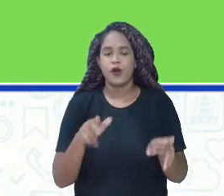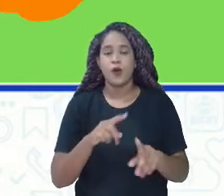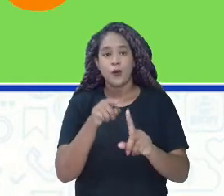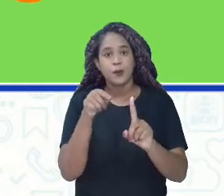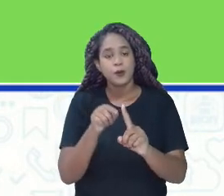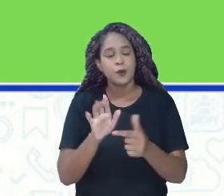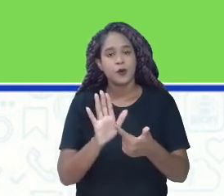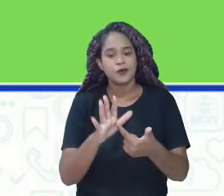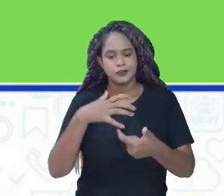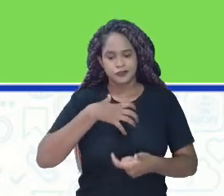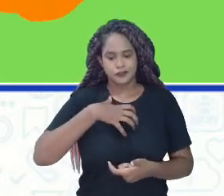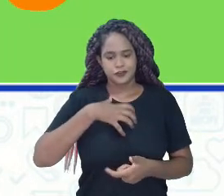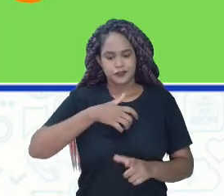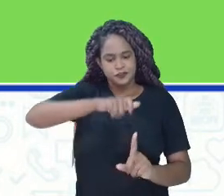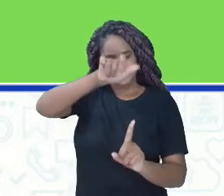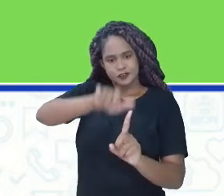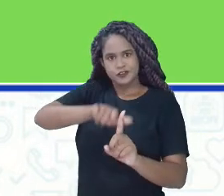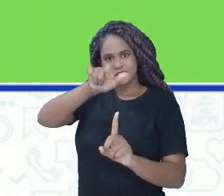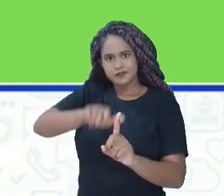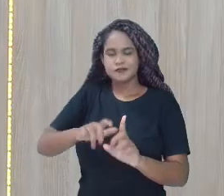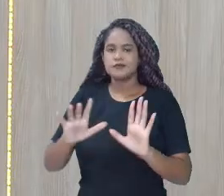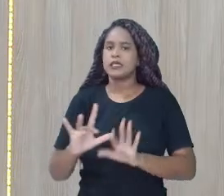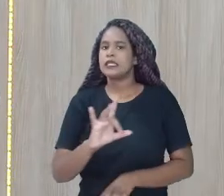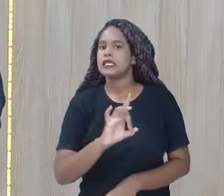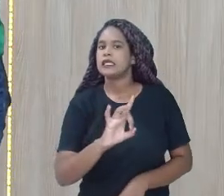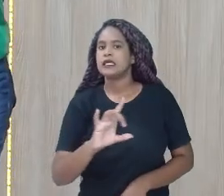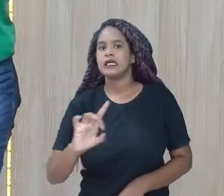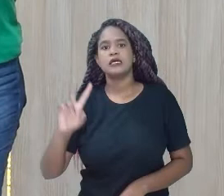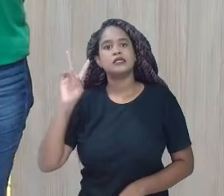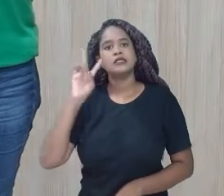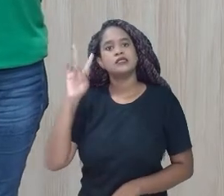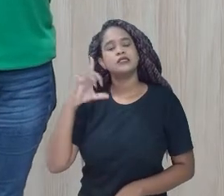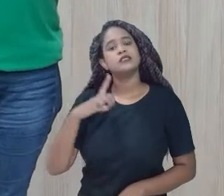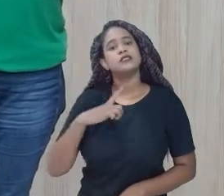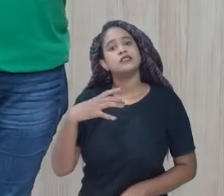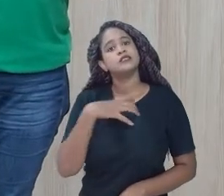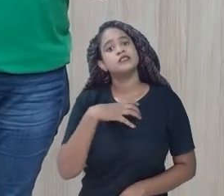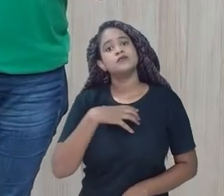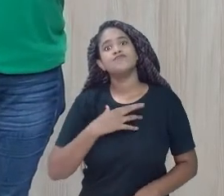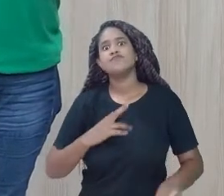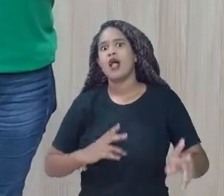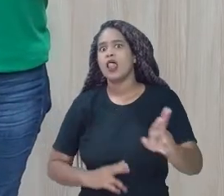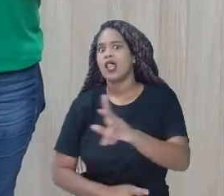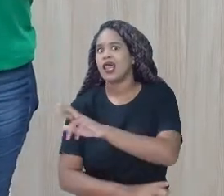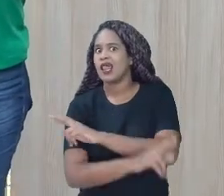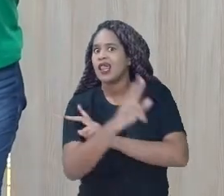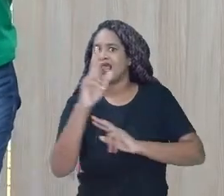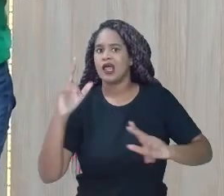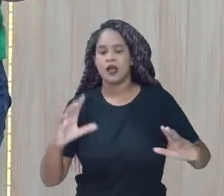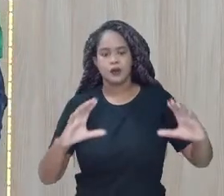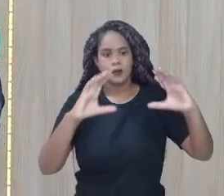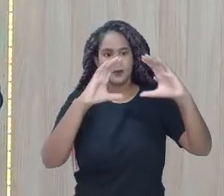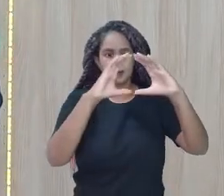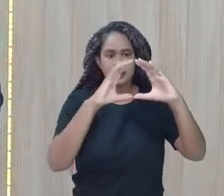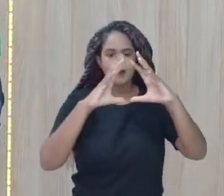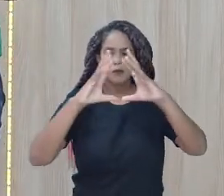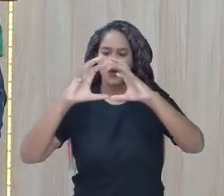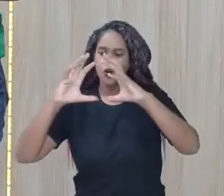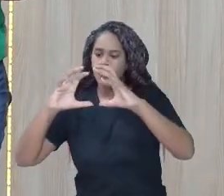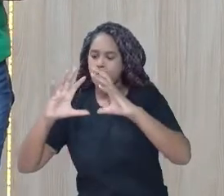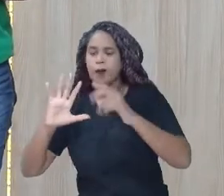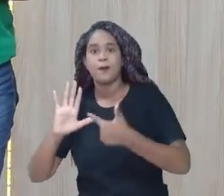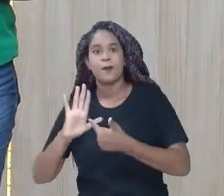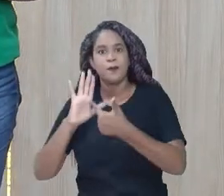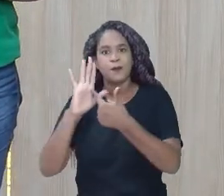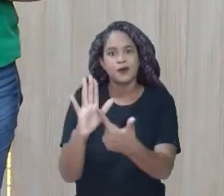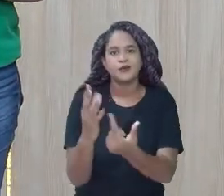entonação. Então, cada história, eles têm diferentes formatos, né? Os balões representam a fala